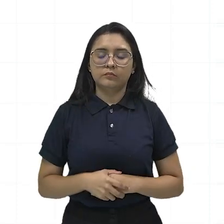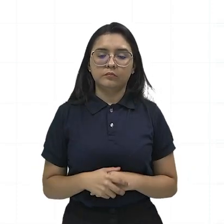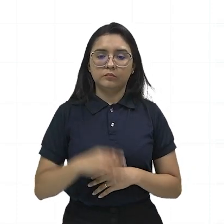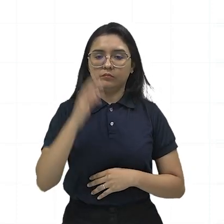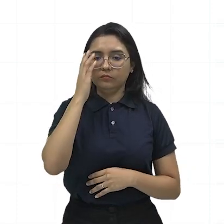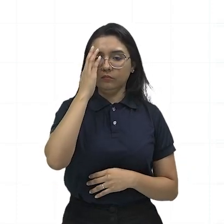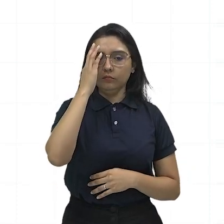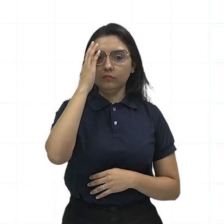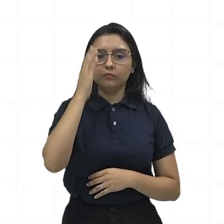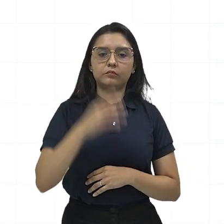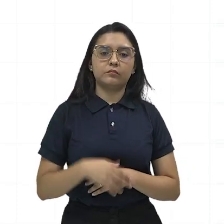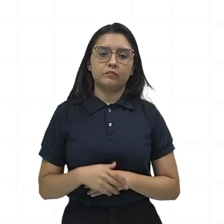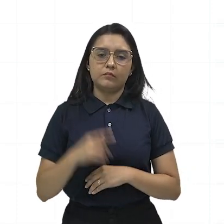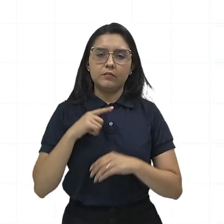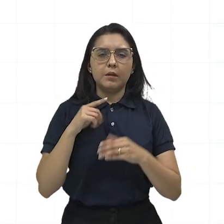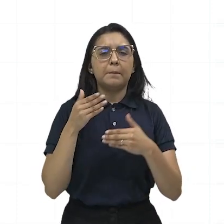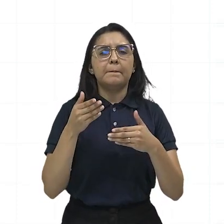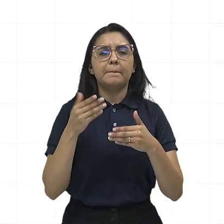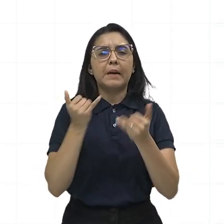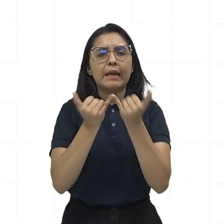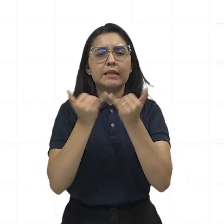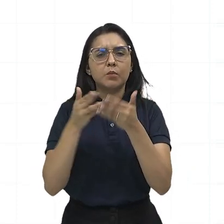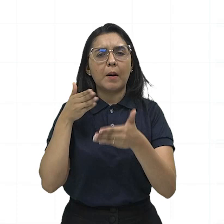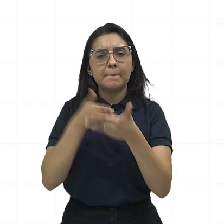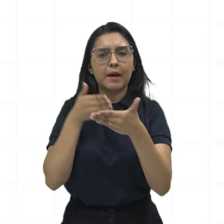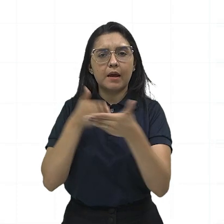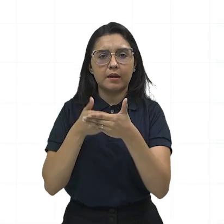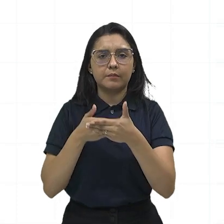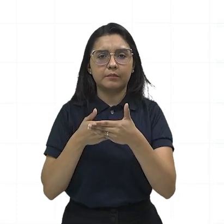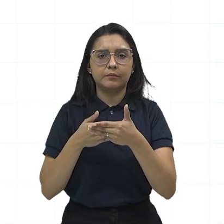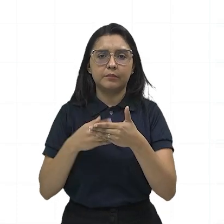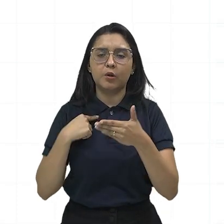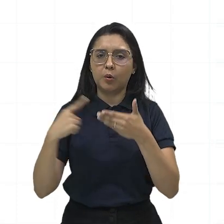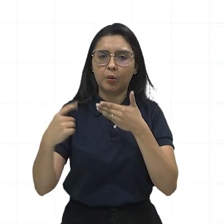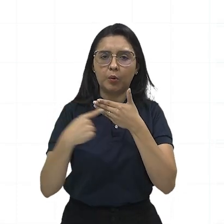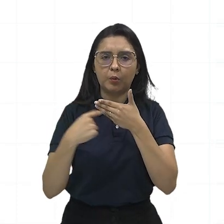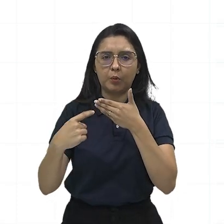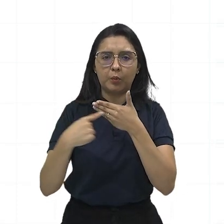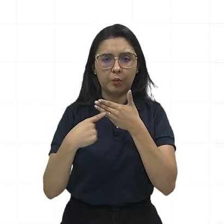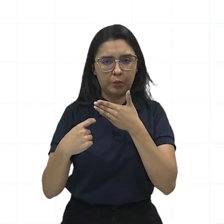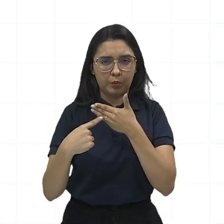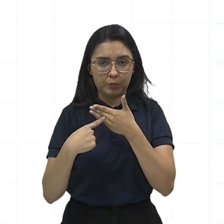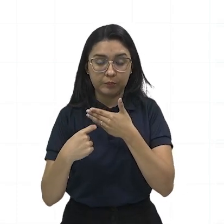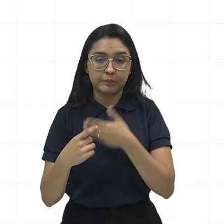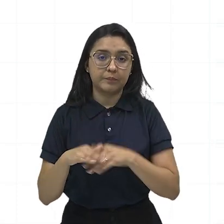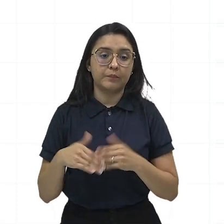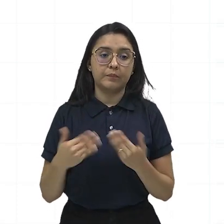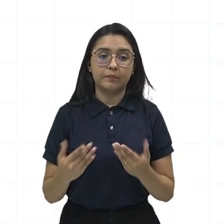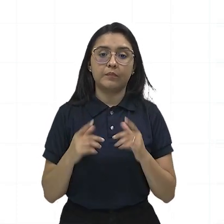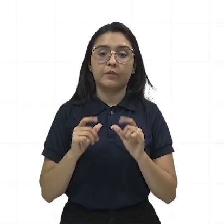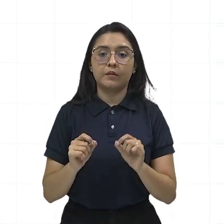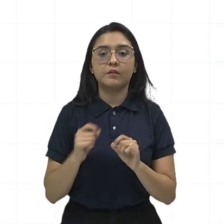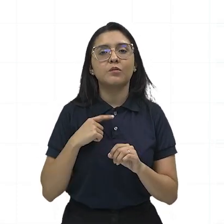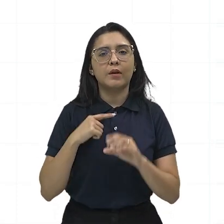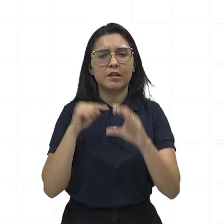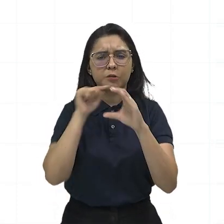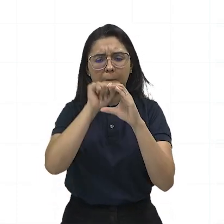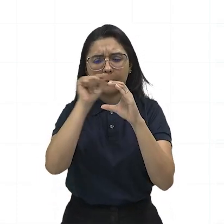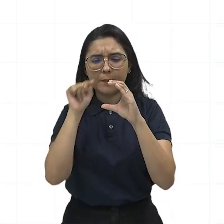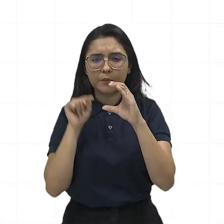corticais, que atuam como uma barreira impedindo a entrada dos outros espermatozoides. Esses grânulos são aqueles